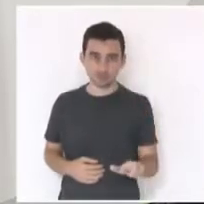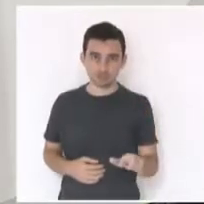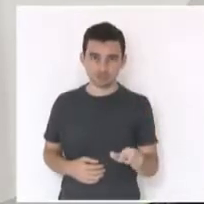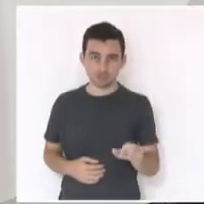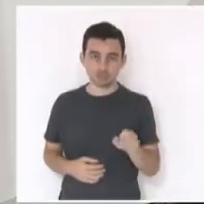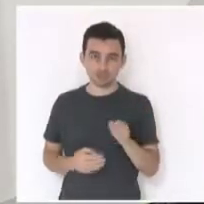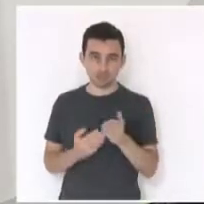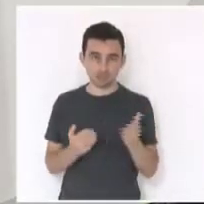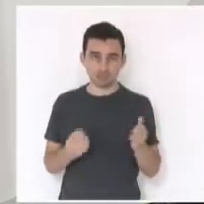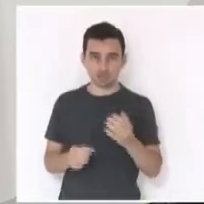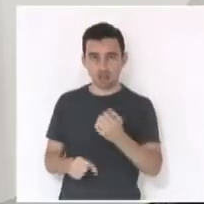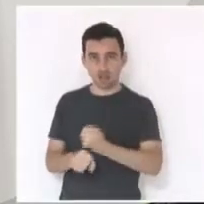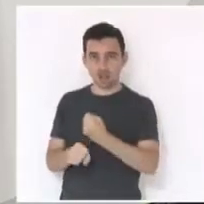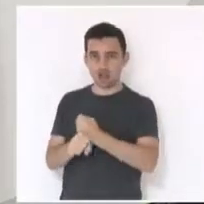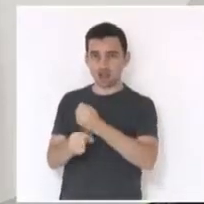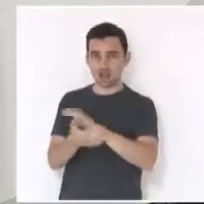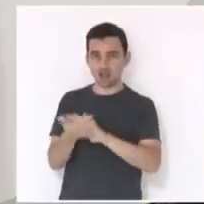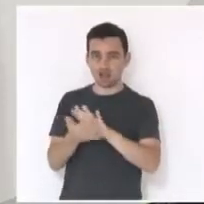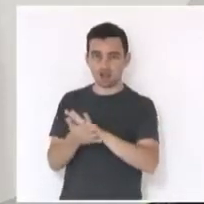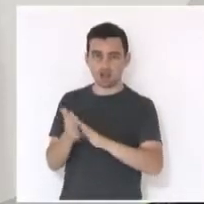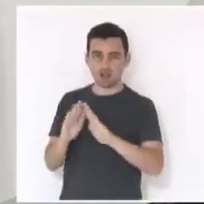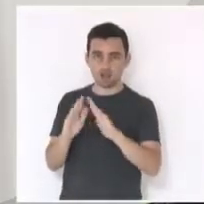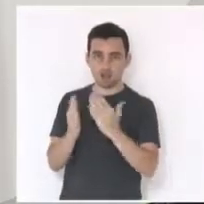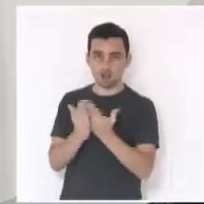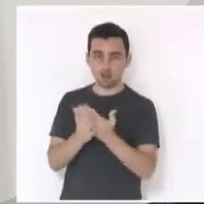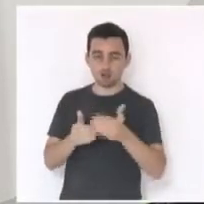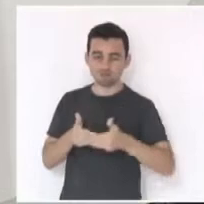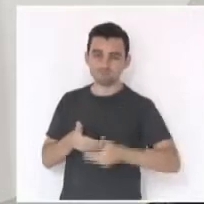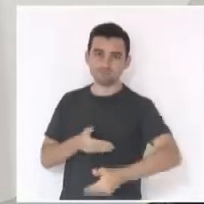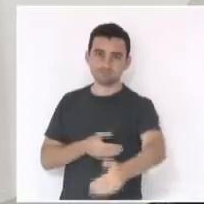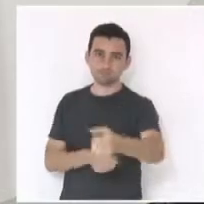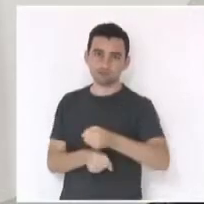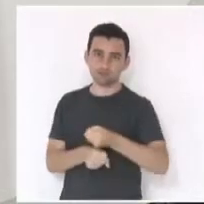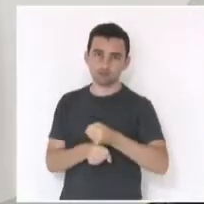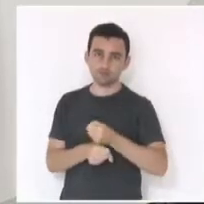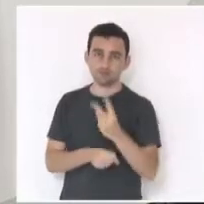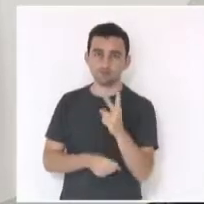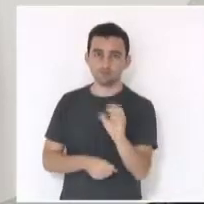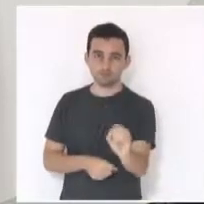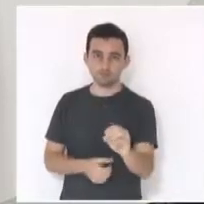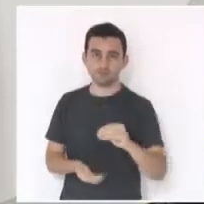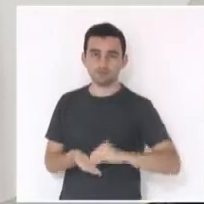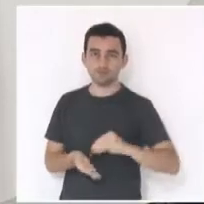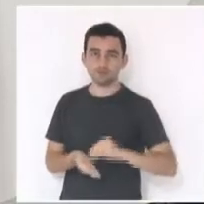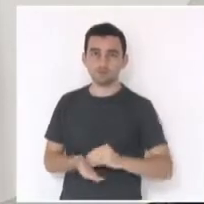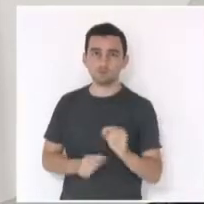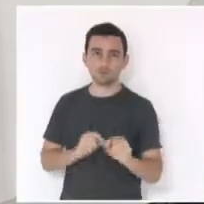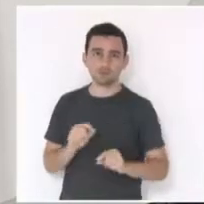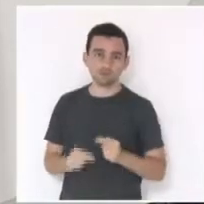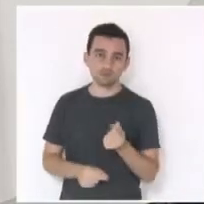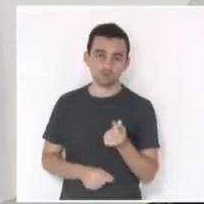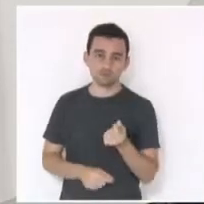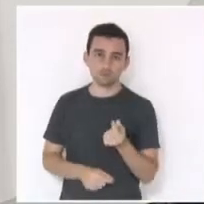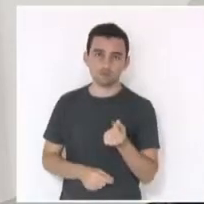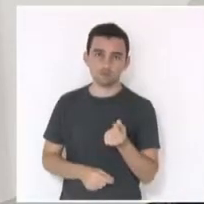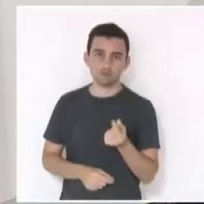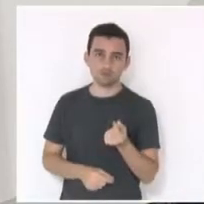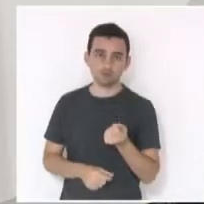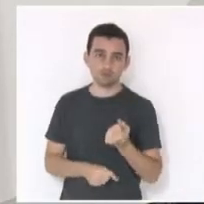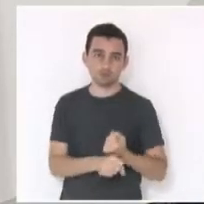escolas em 20 anos faltaria dinheiro para construir